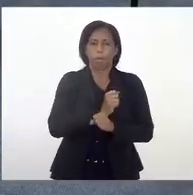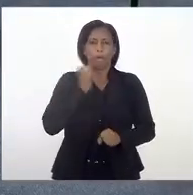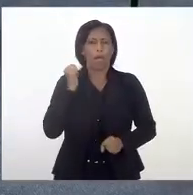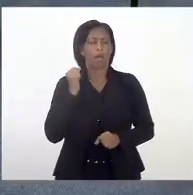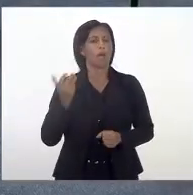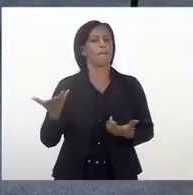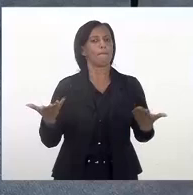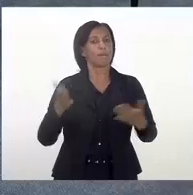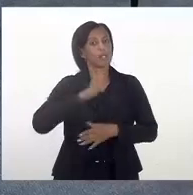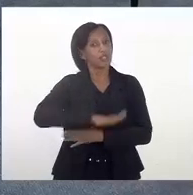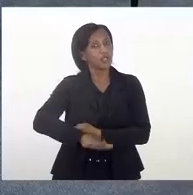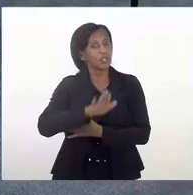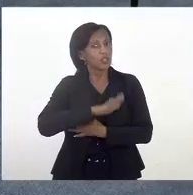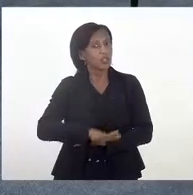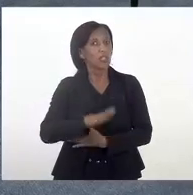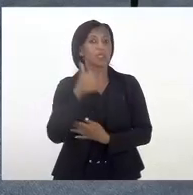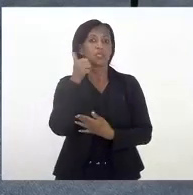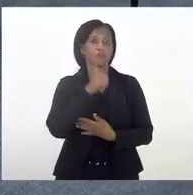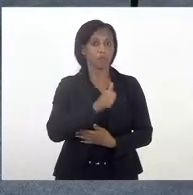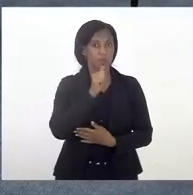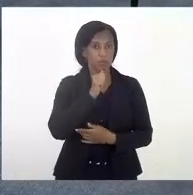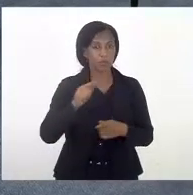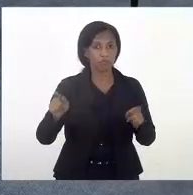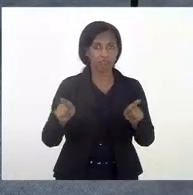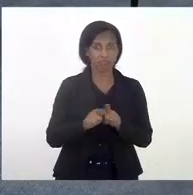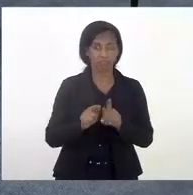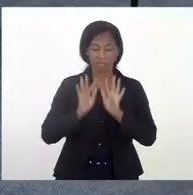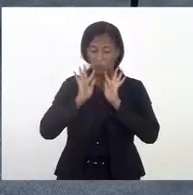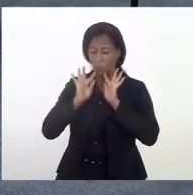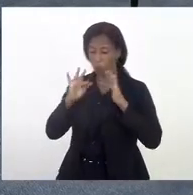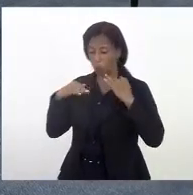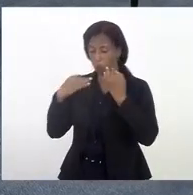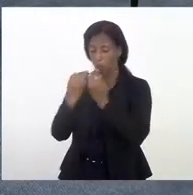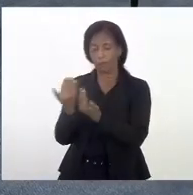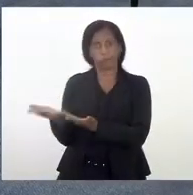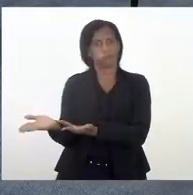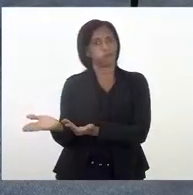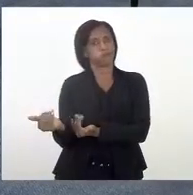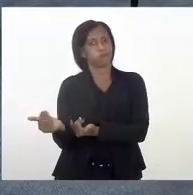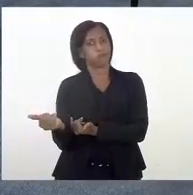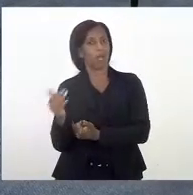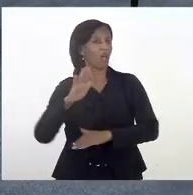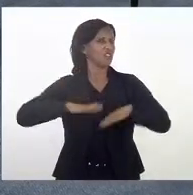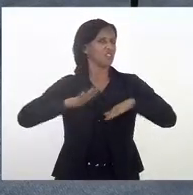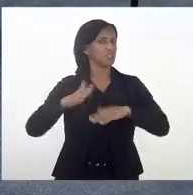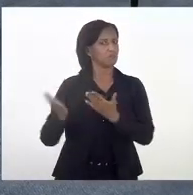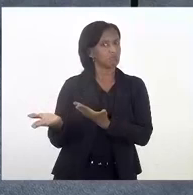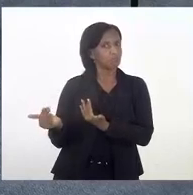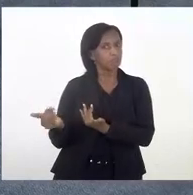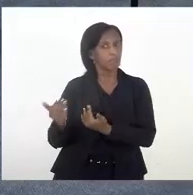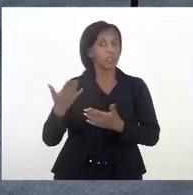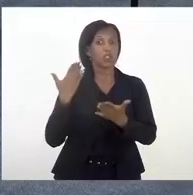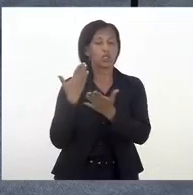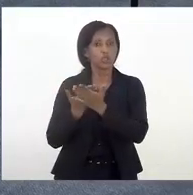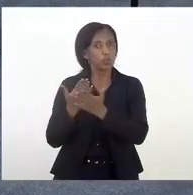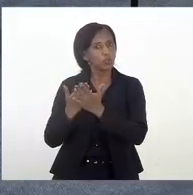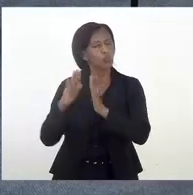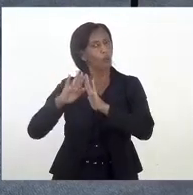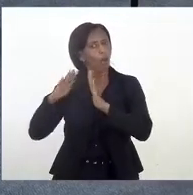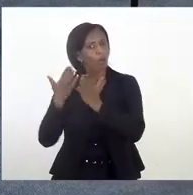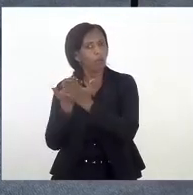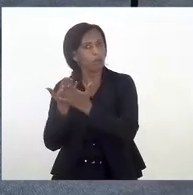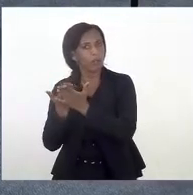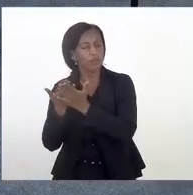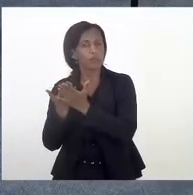para essas crianças e para essas mães para esses adolescentes porque às vezes são adolescentes que estudam na escola